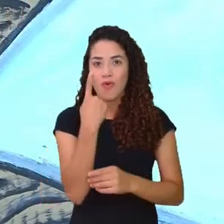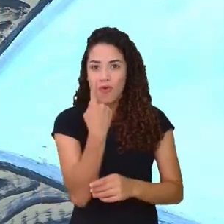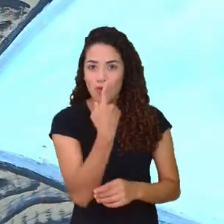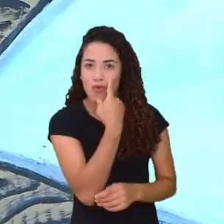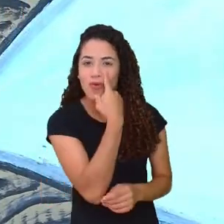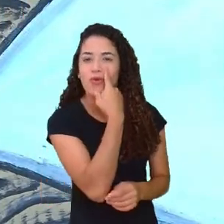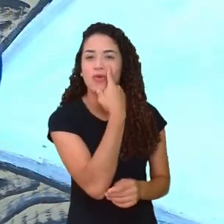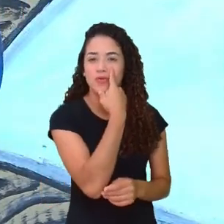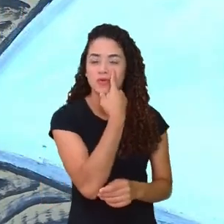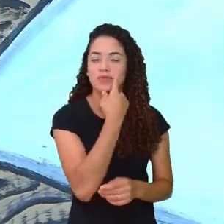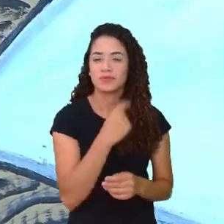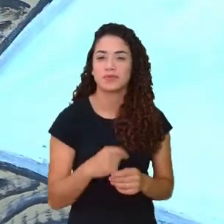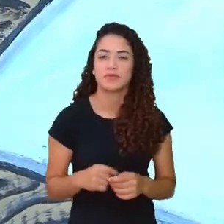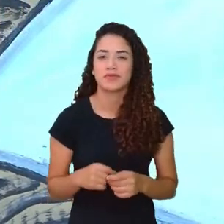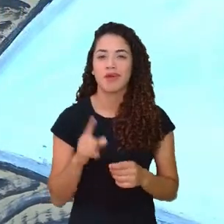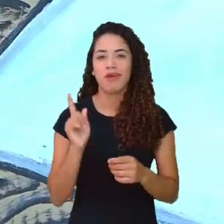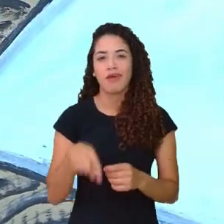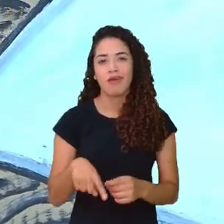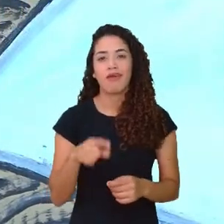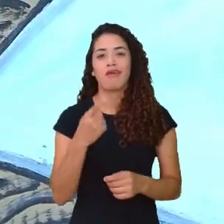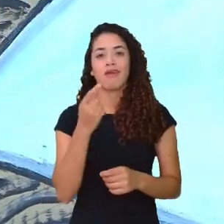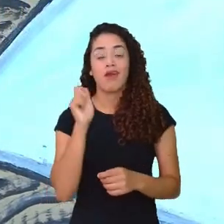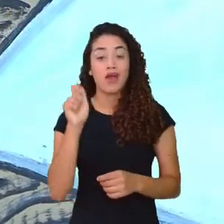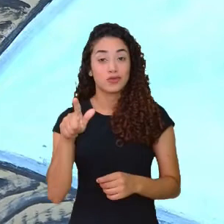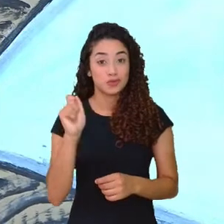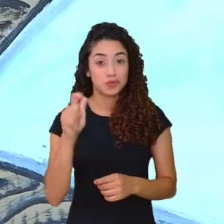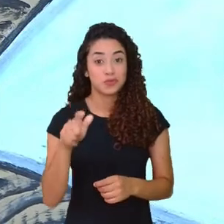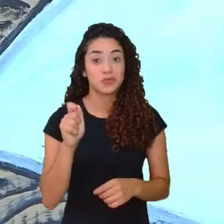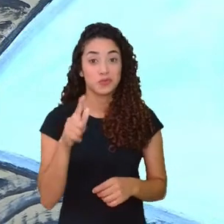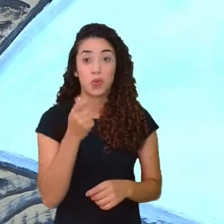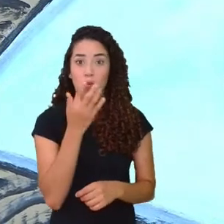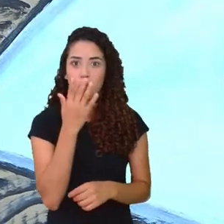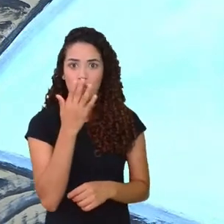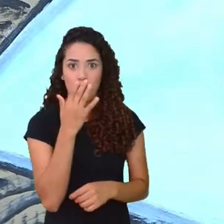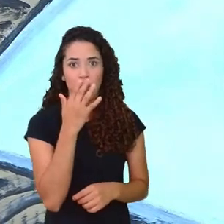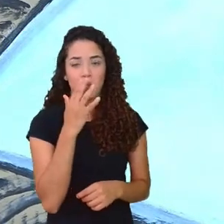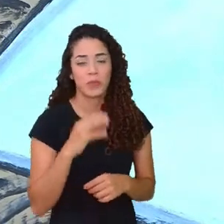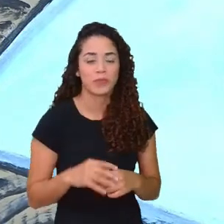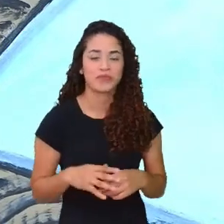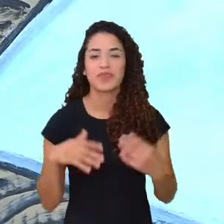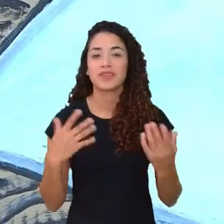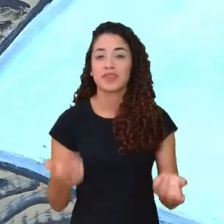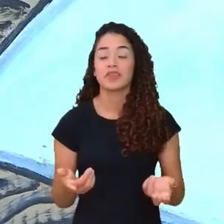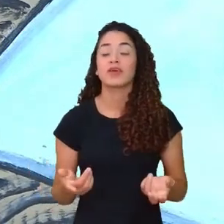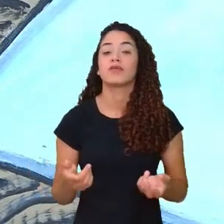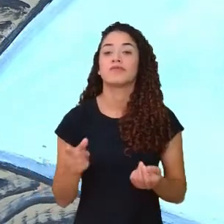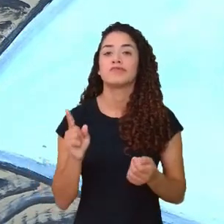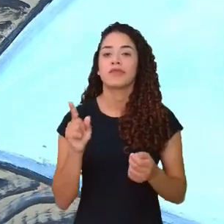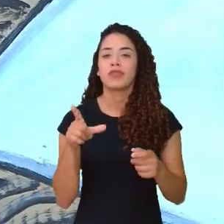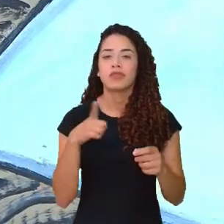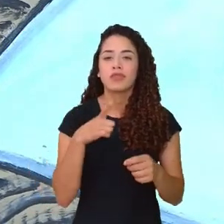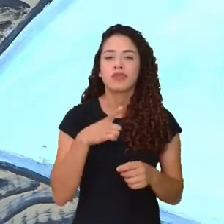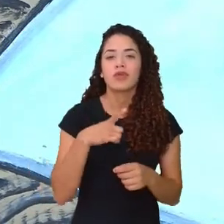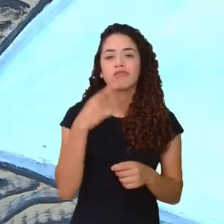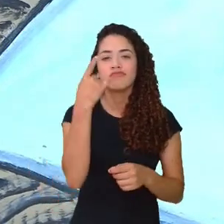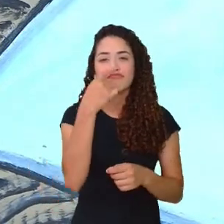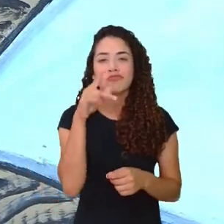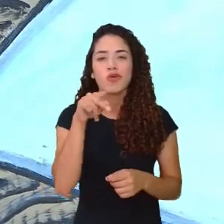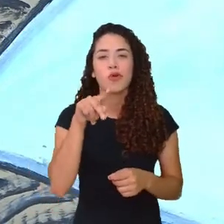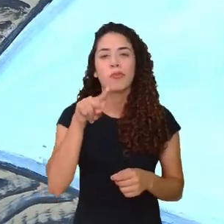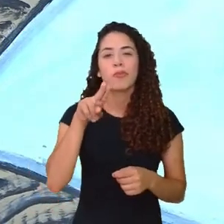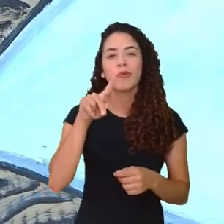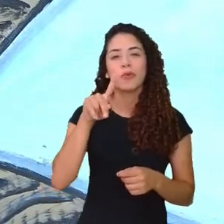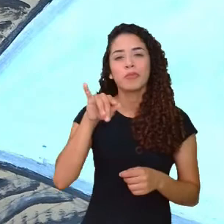como se fosse esse olho azul. Não é isso? Então, aqui a questão da pupila, que a